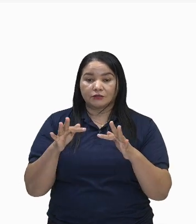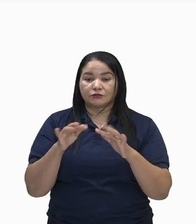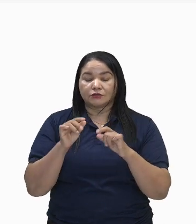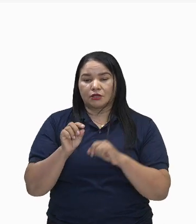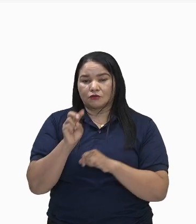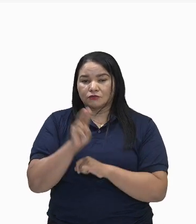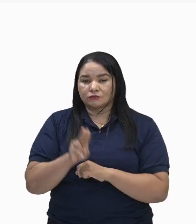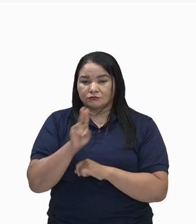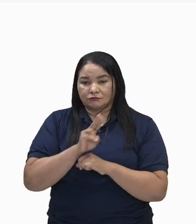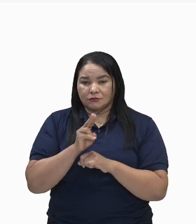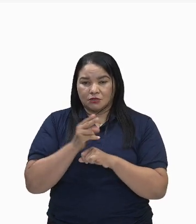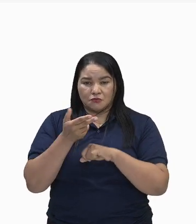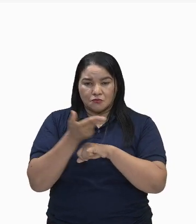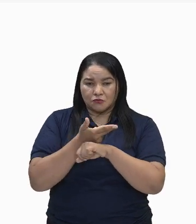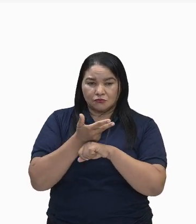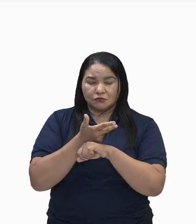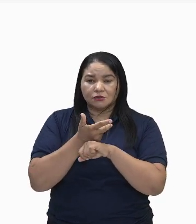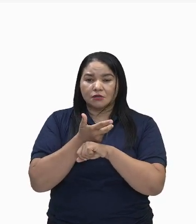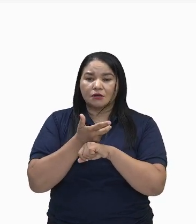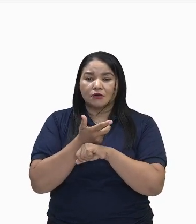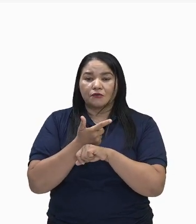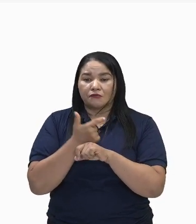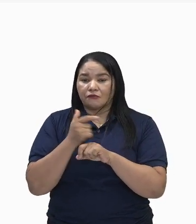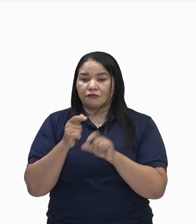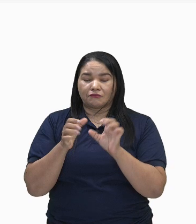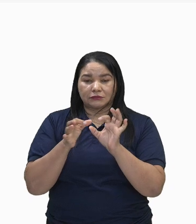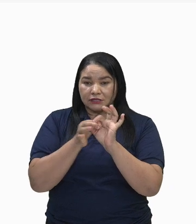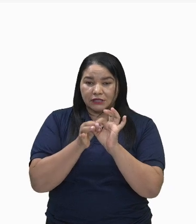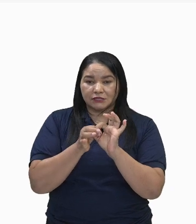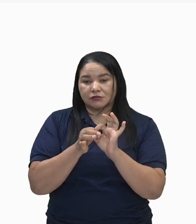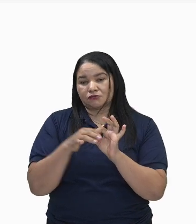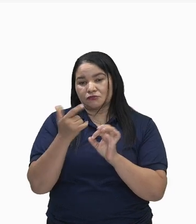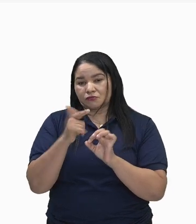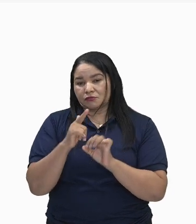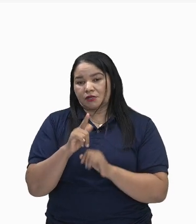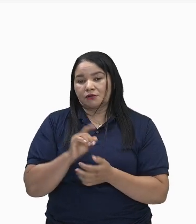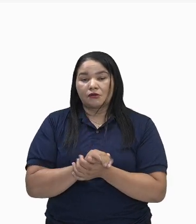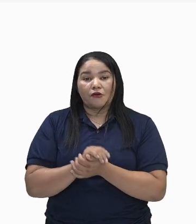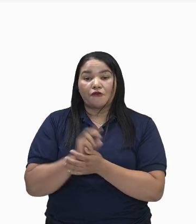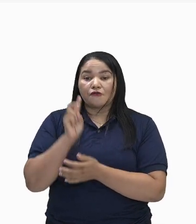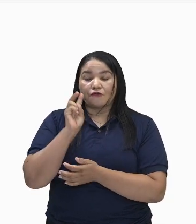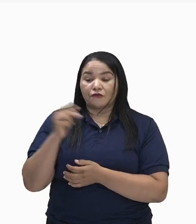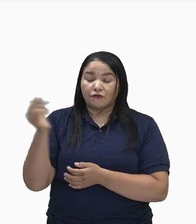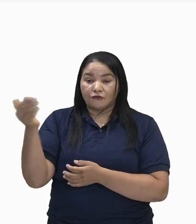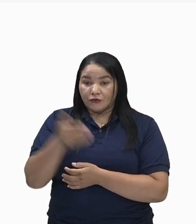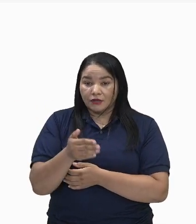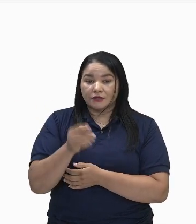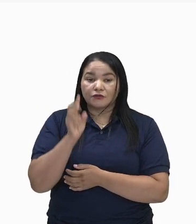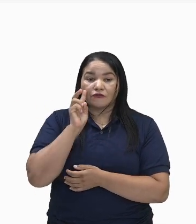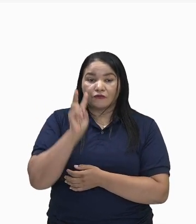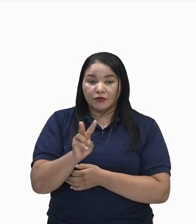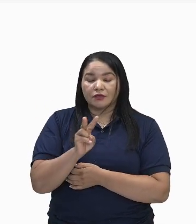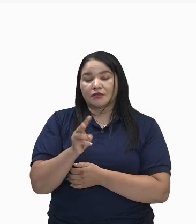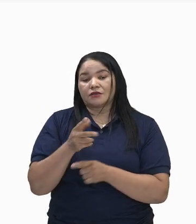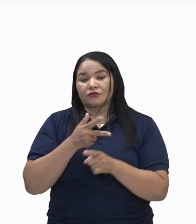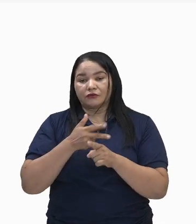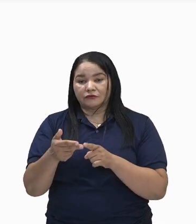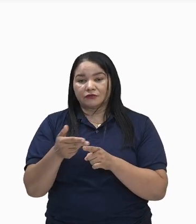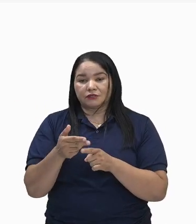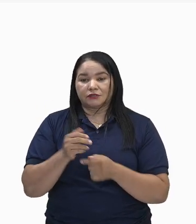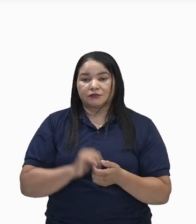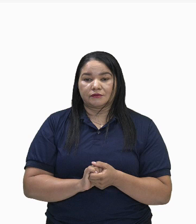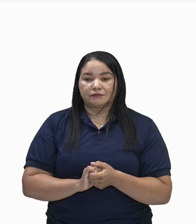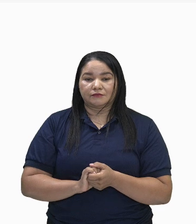utilizada a conjunção e. Vim, vi e venci. Na verdade, ele colocou vim,